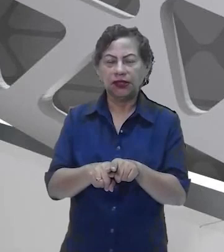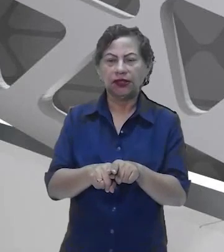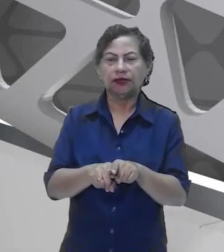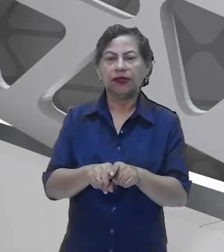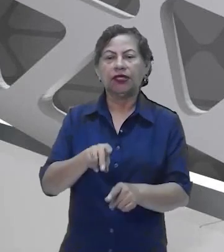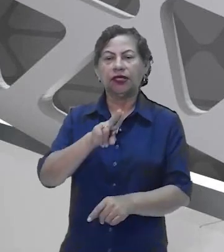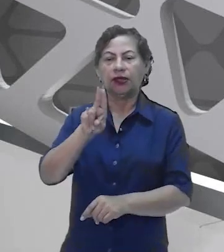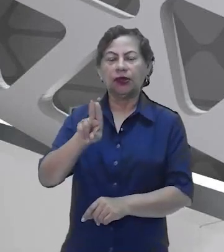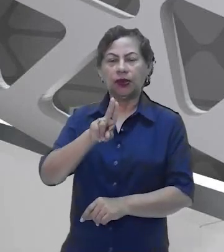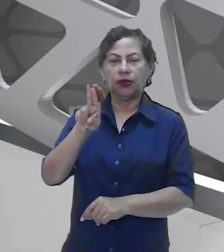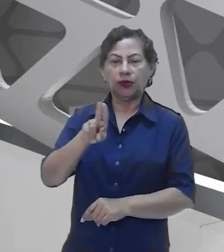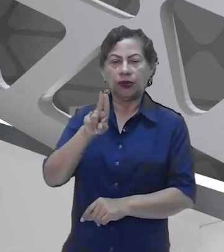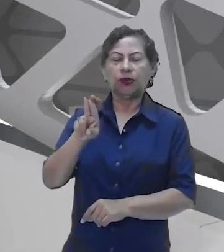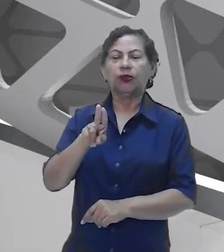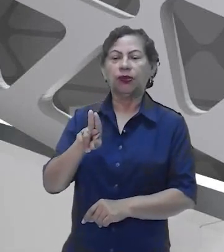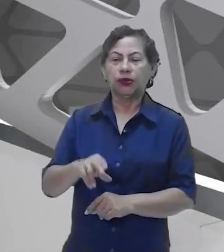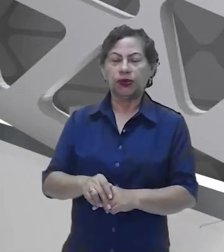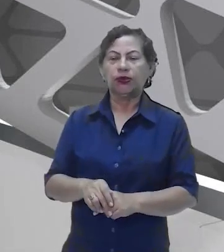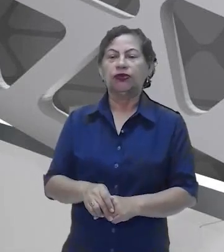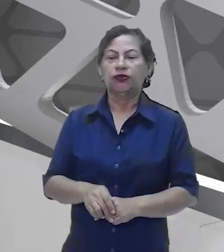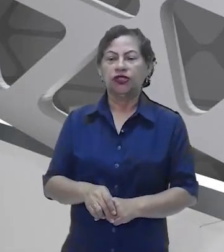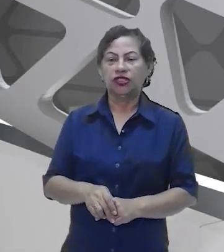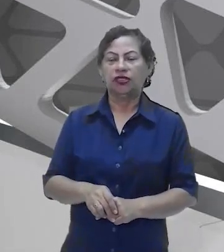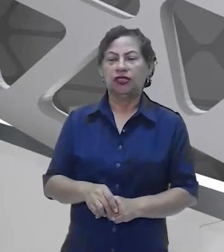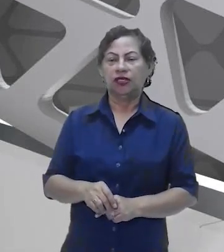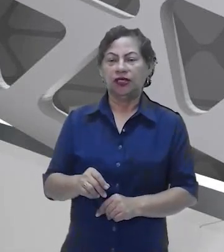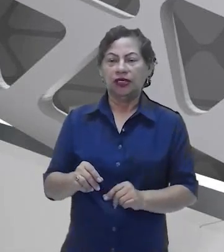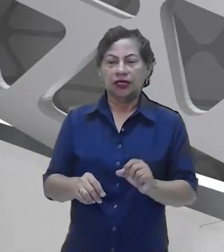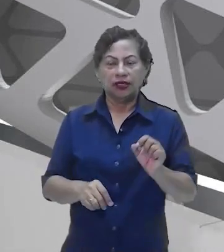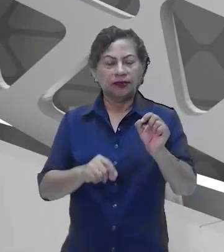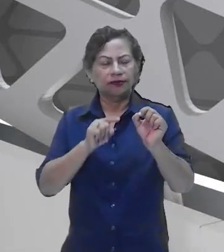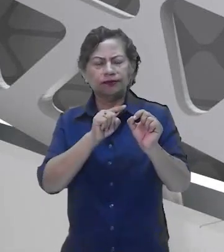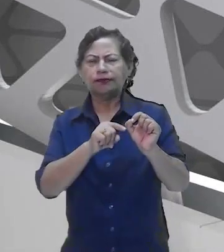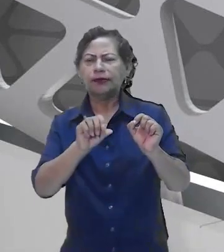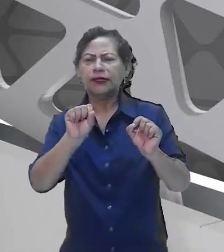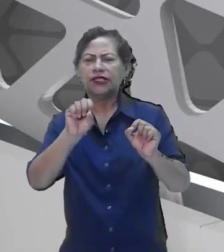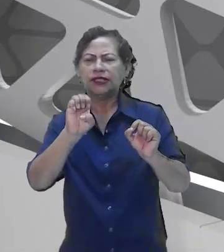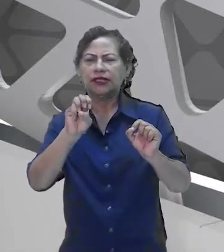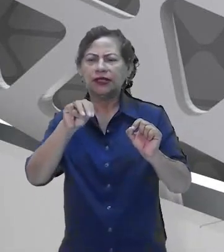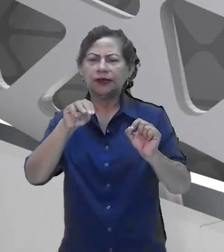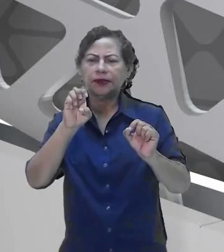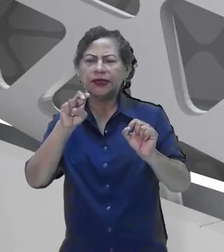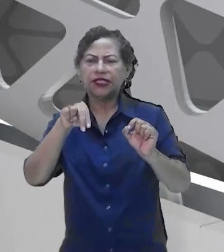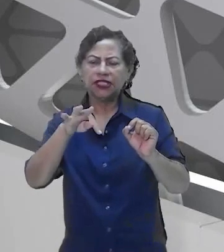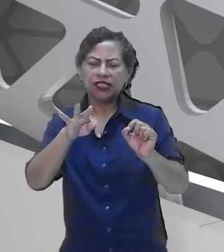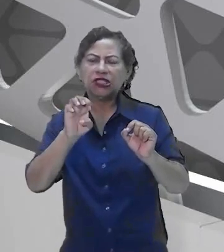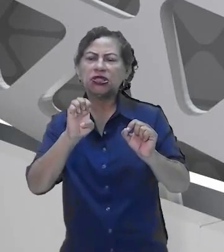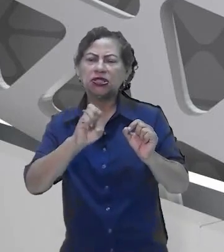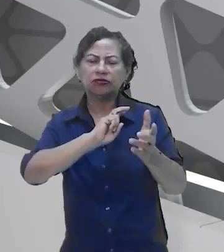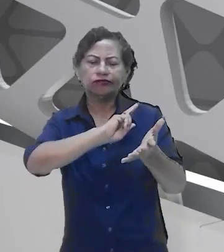do uso de sementes transgênicas, que você acaba diminuindo a variedade de espécies